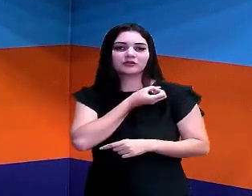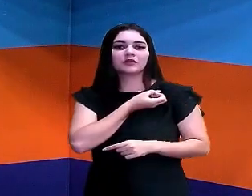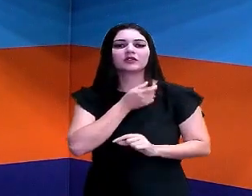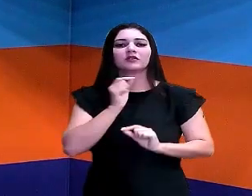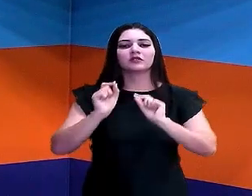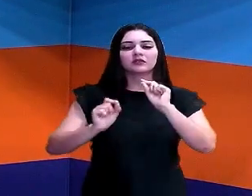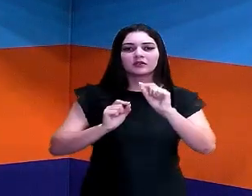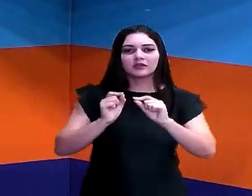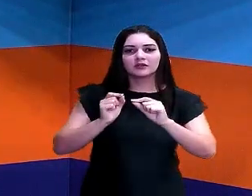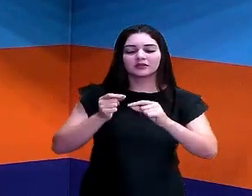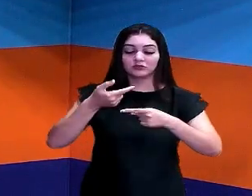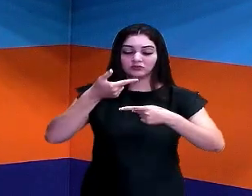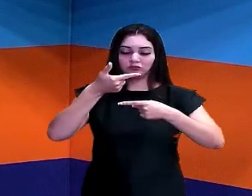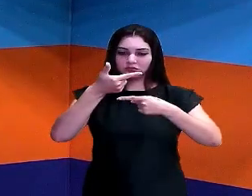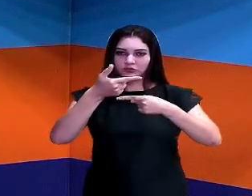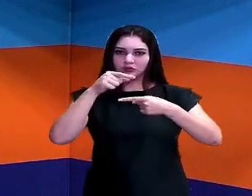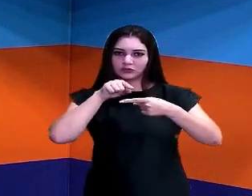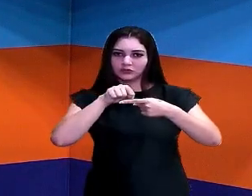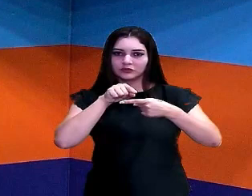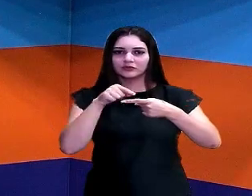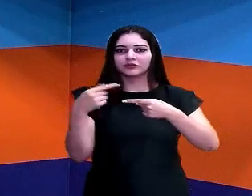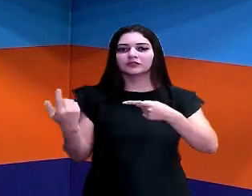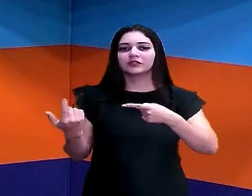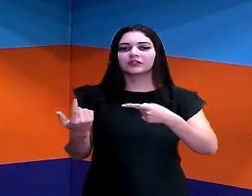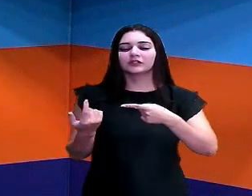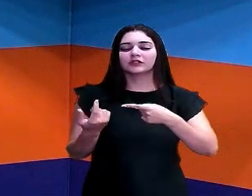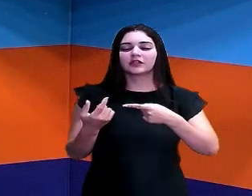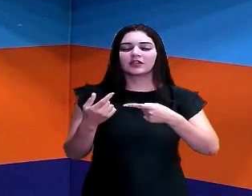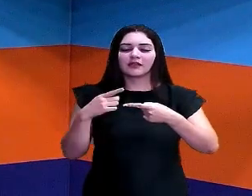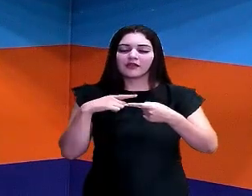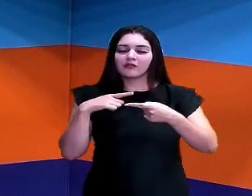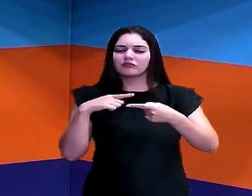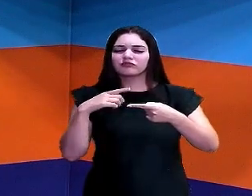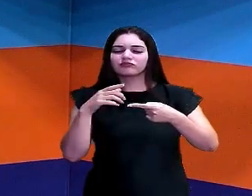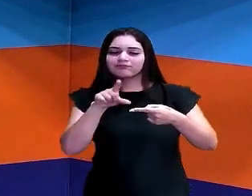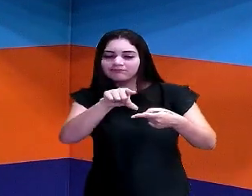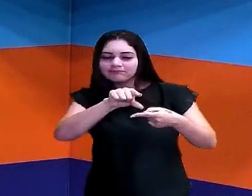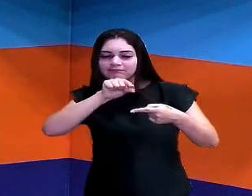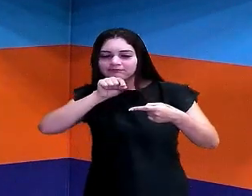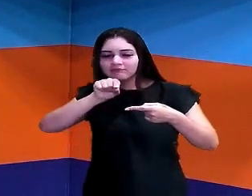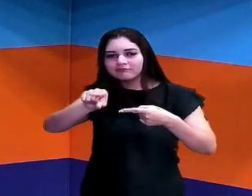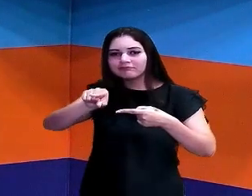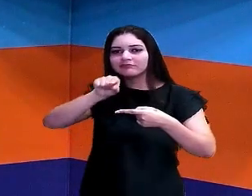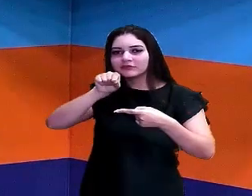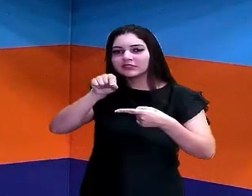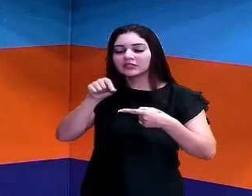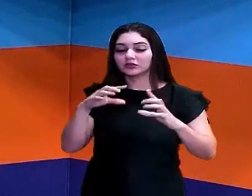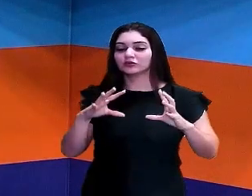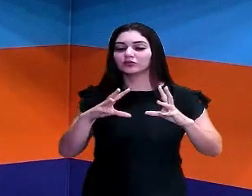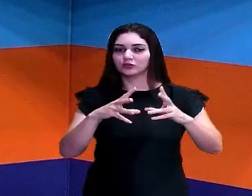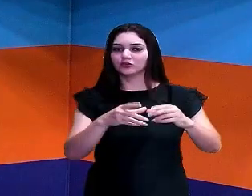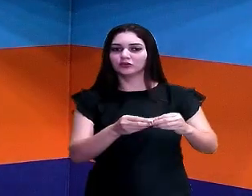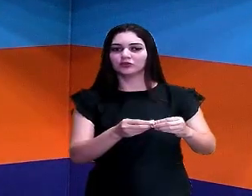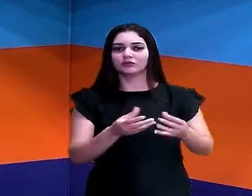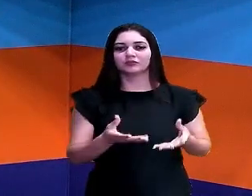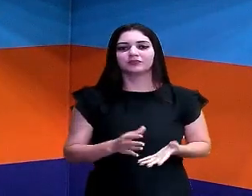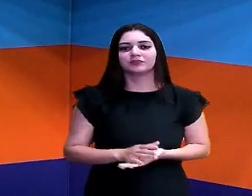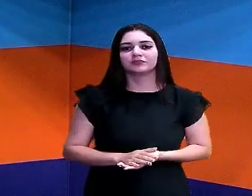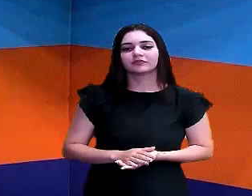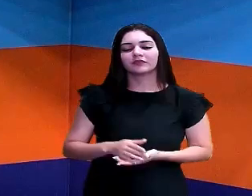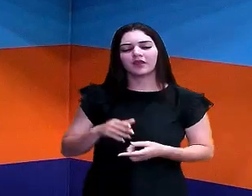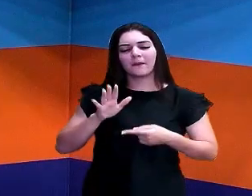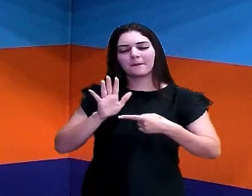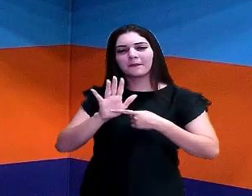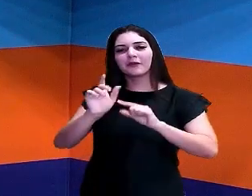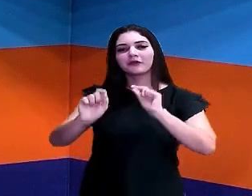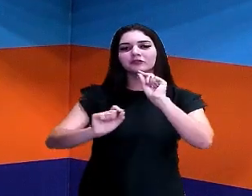numerador, que foi o 2, a parte que eu considerei, né, do todo, tá? Então, ela